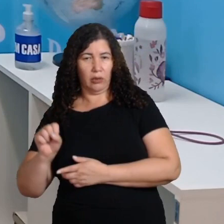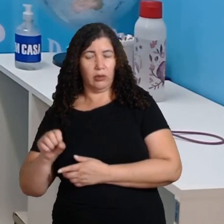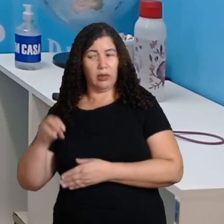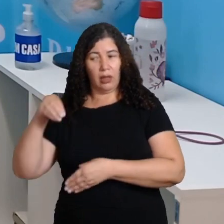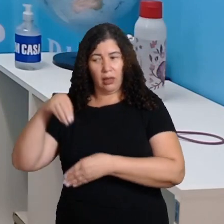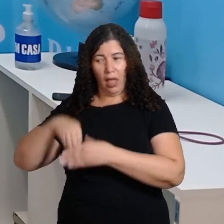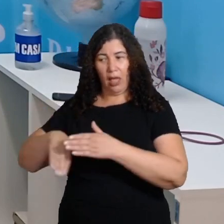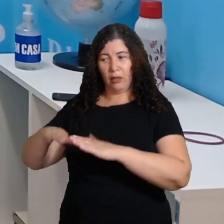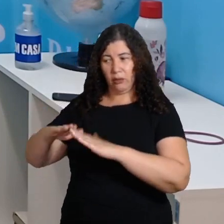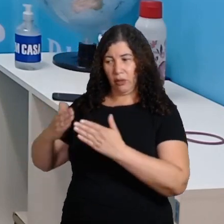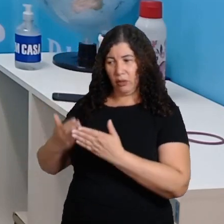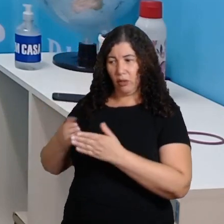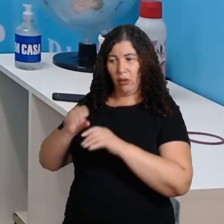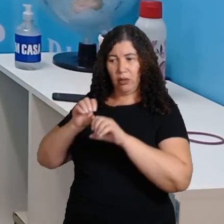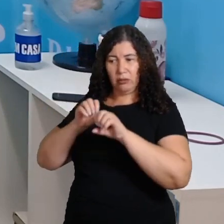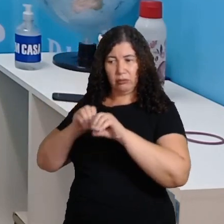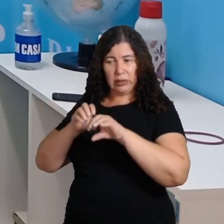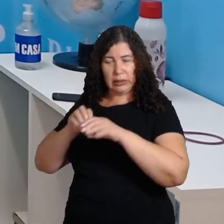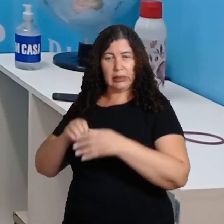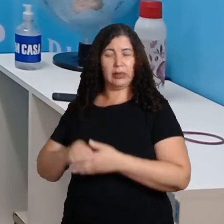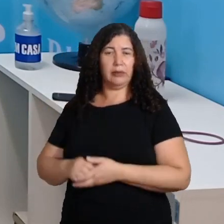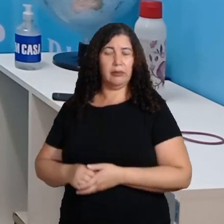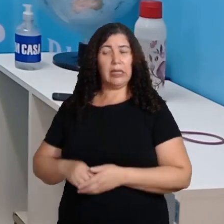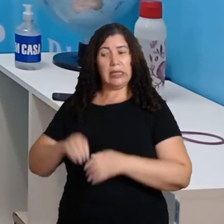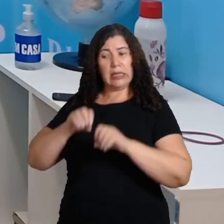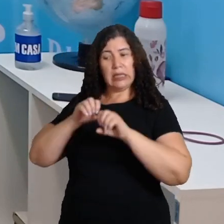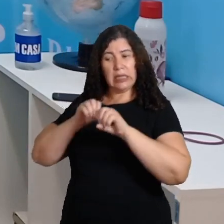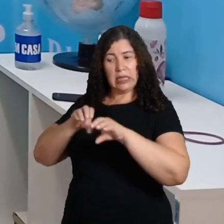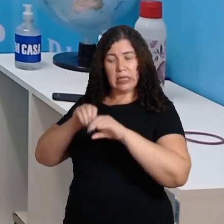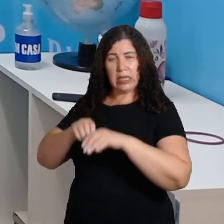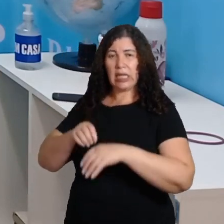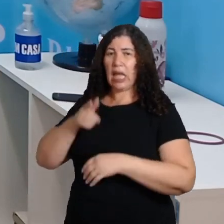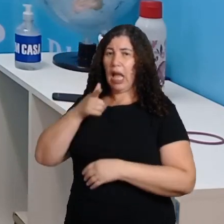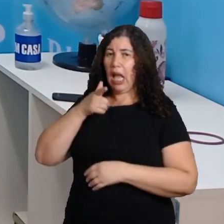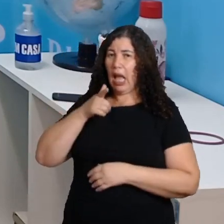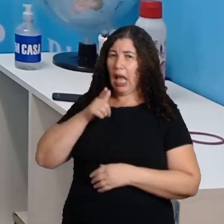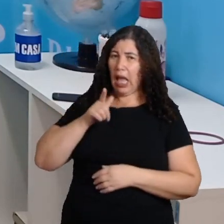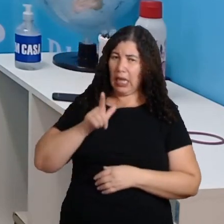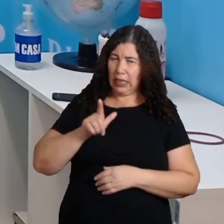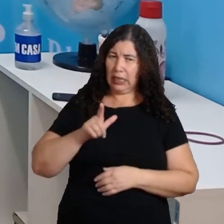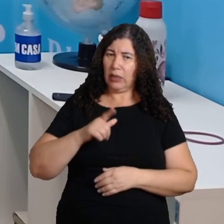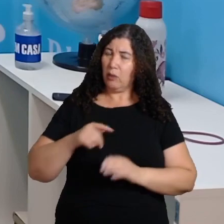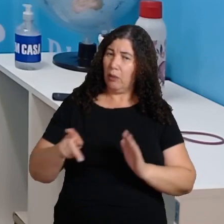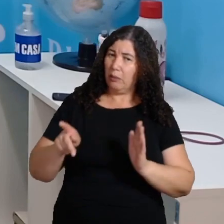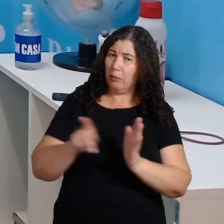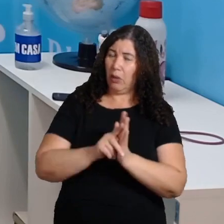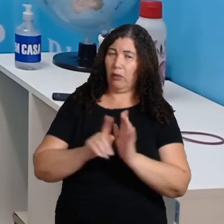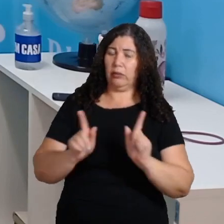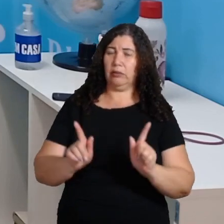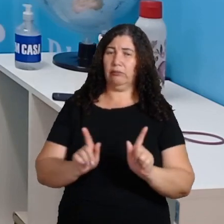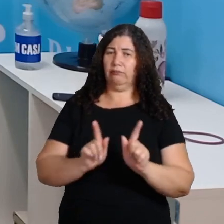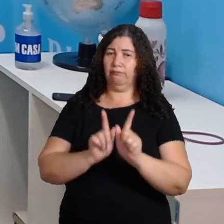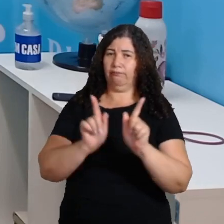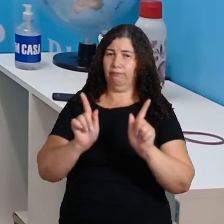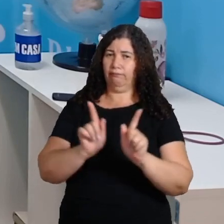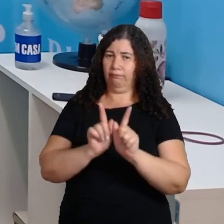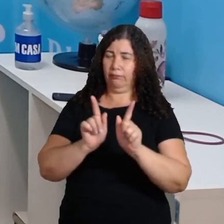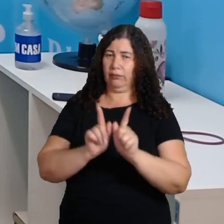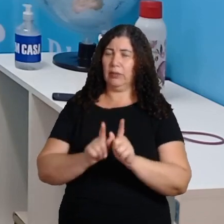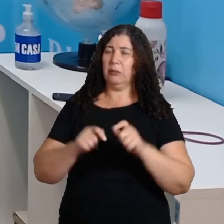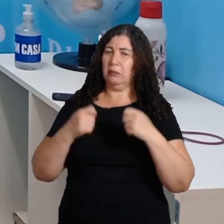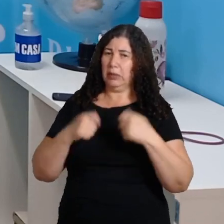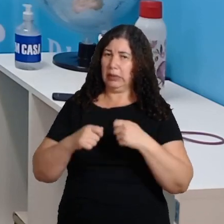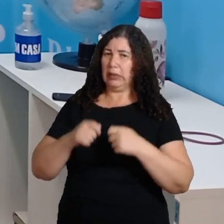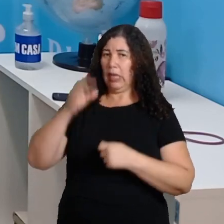escola ensina. Na escola ele ensina a língua proposta pela gramática, a língua necessária